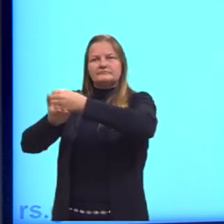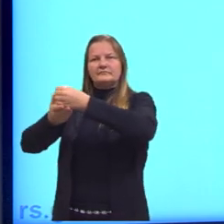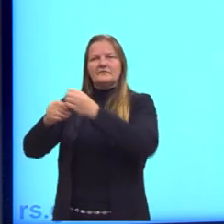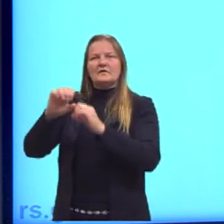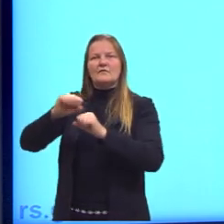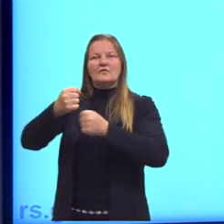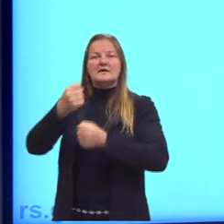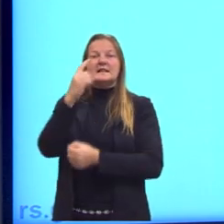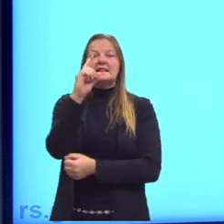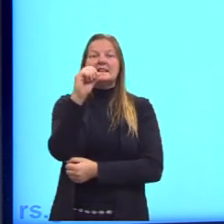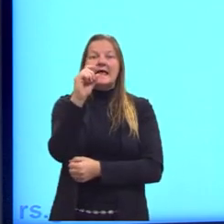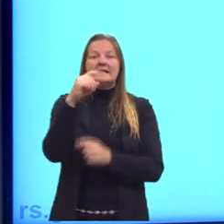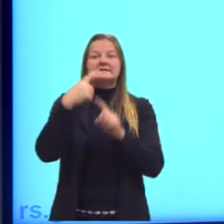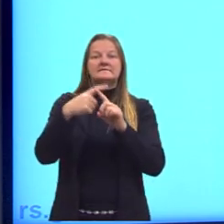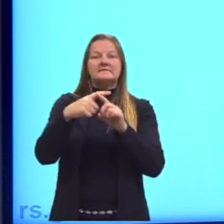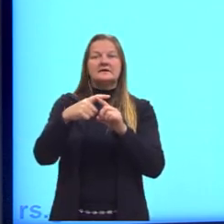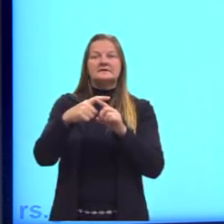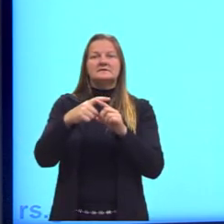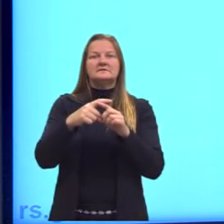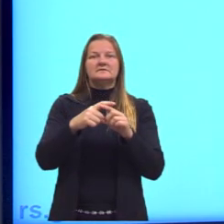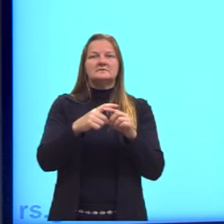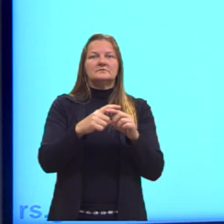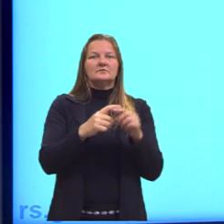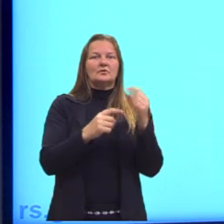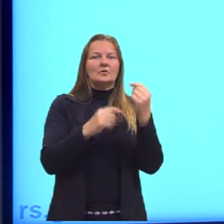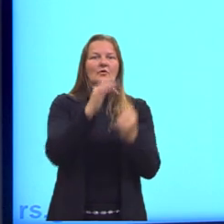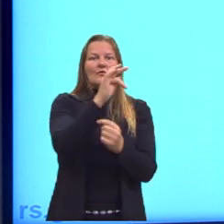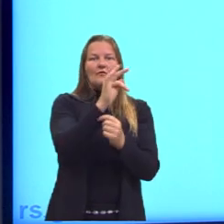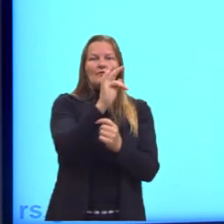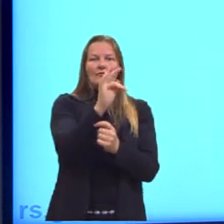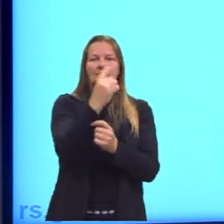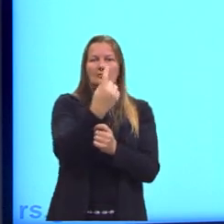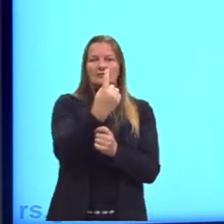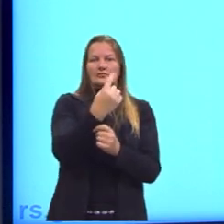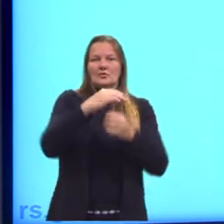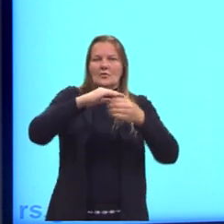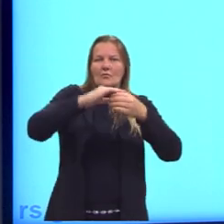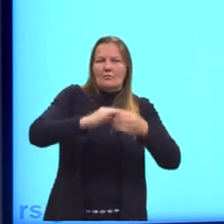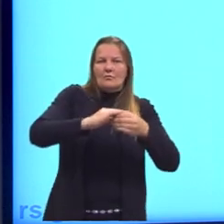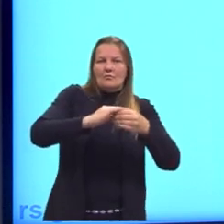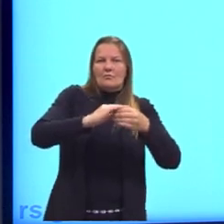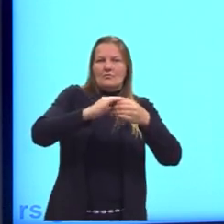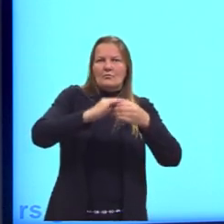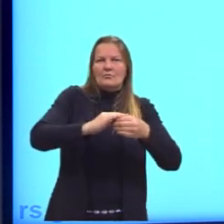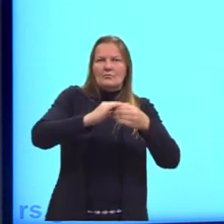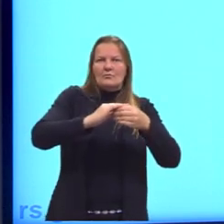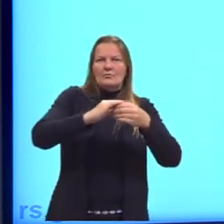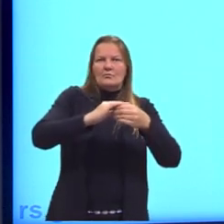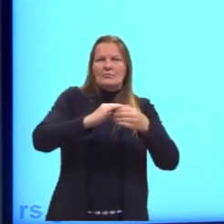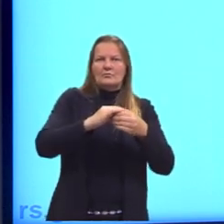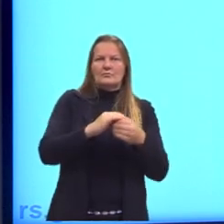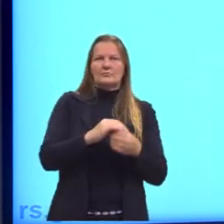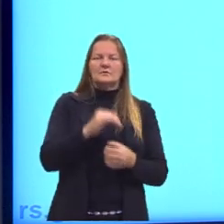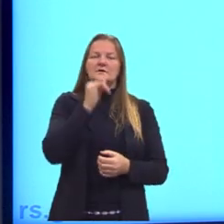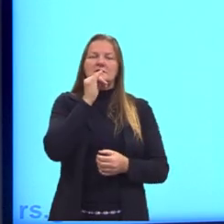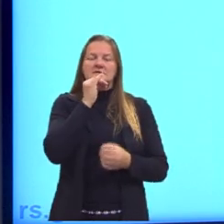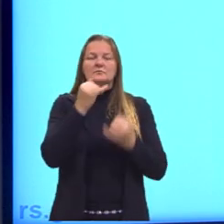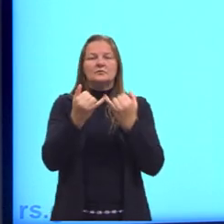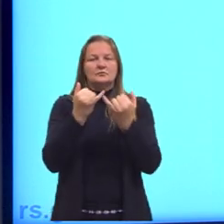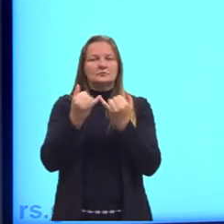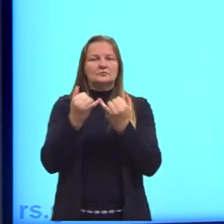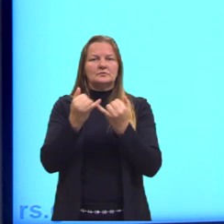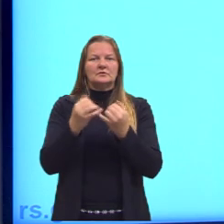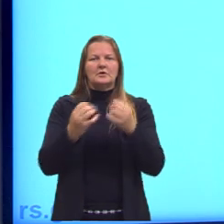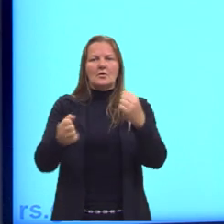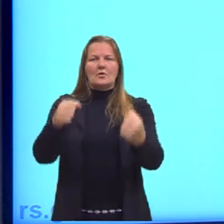então dez vezes maior que a força um Quer dizer então que se eu aplico imaginamos que eu tenho